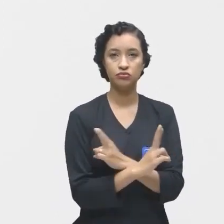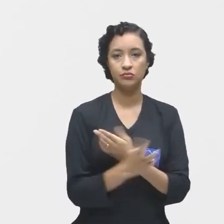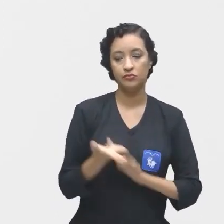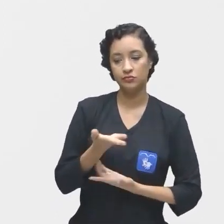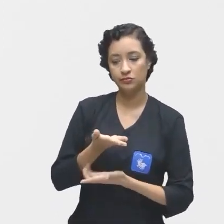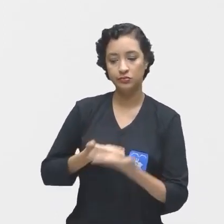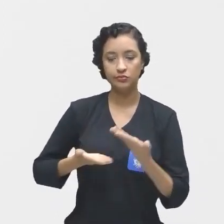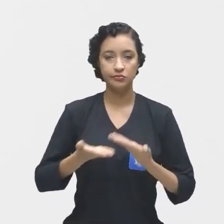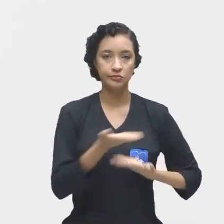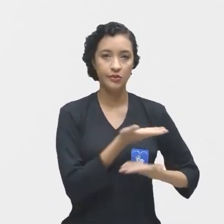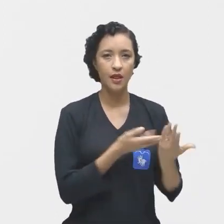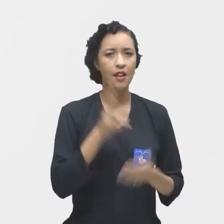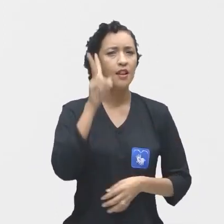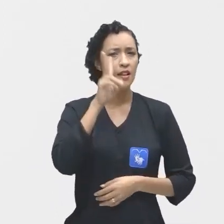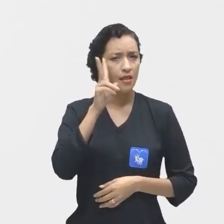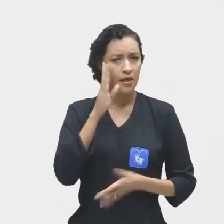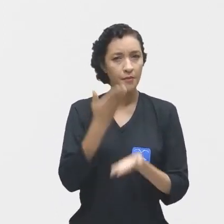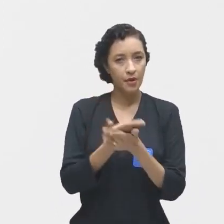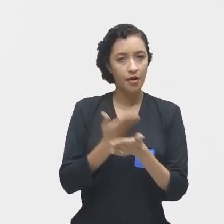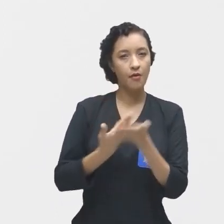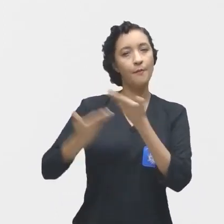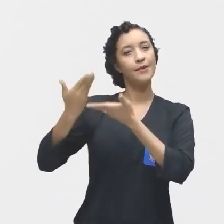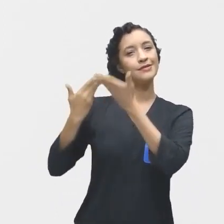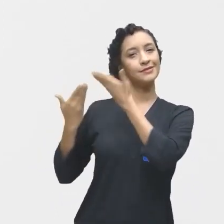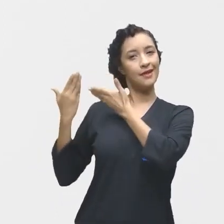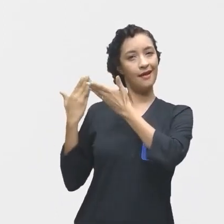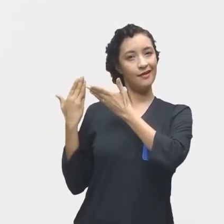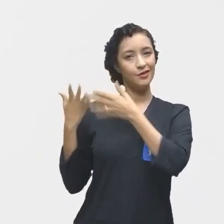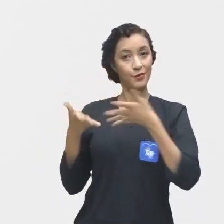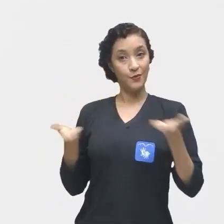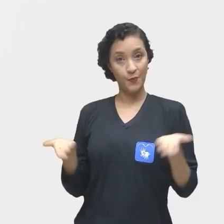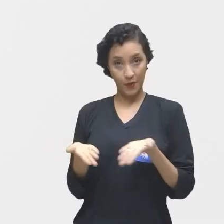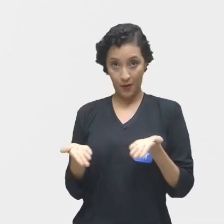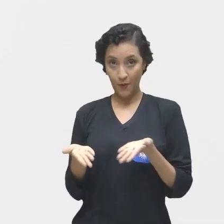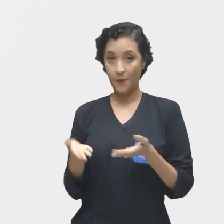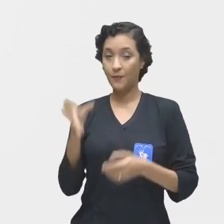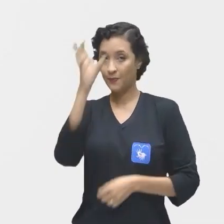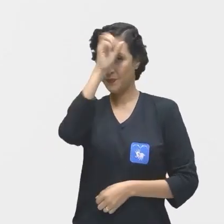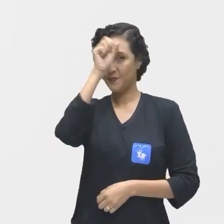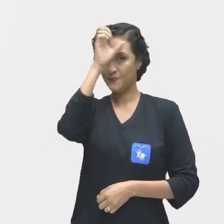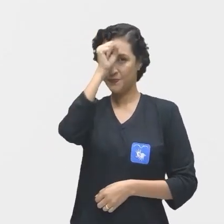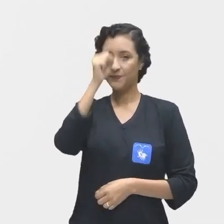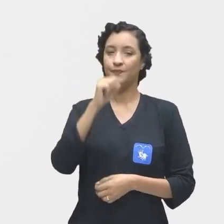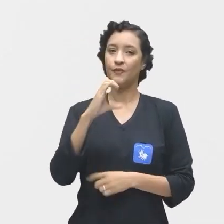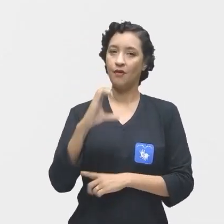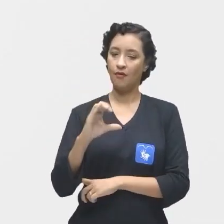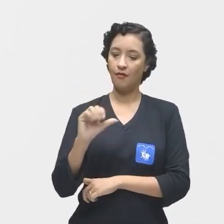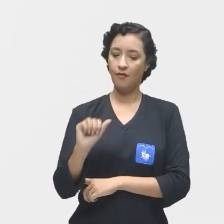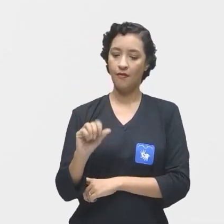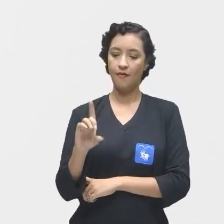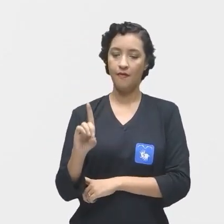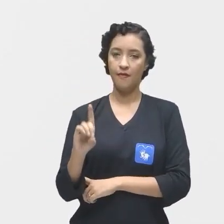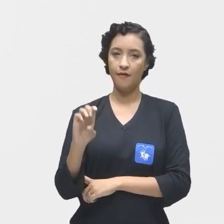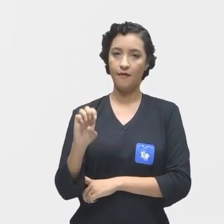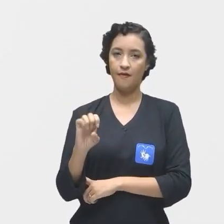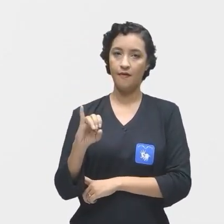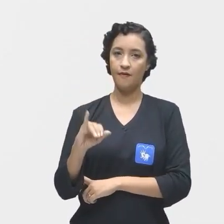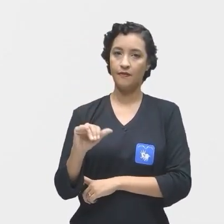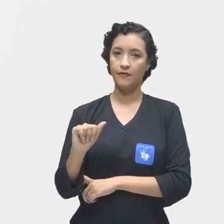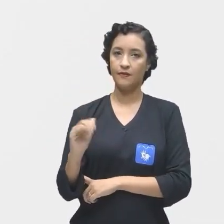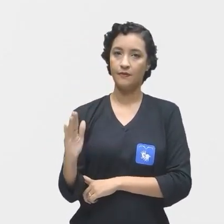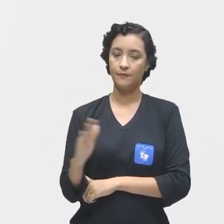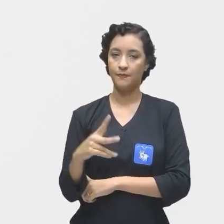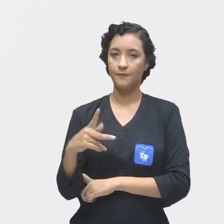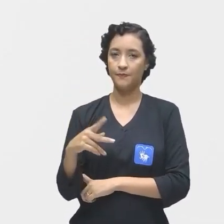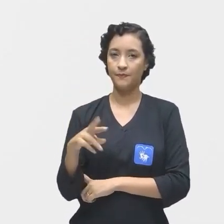falei lá no início que nós iríamos ver agora a cadeia produtiva? Então é isso, observa só. Aí